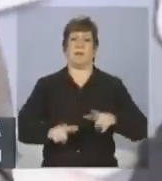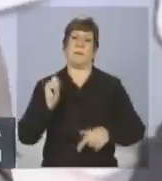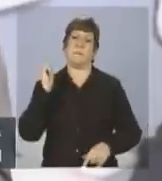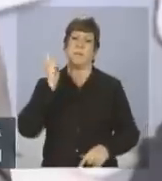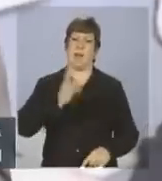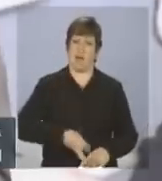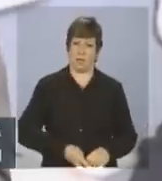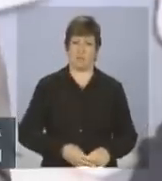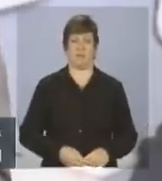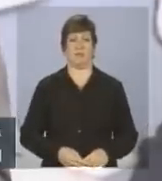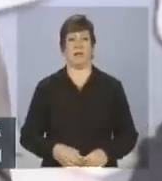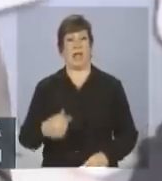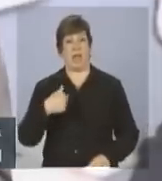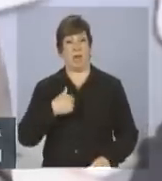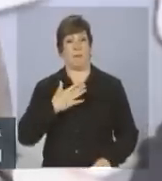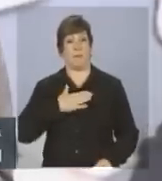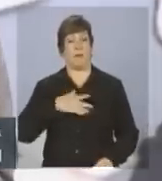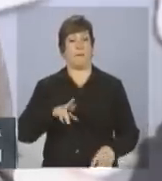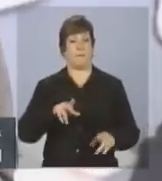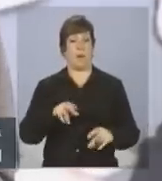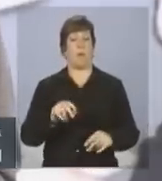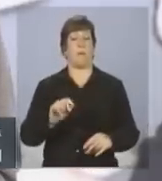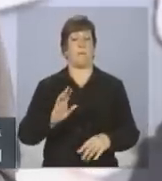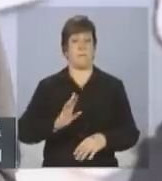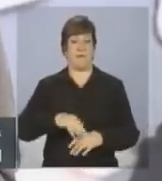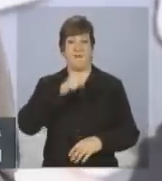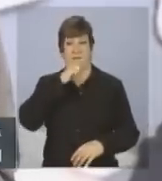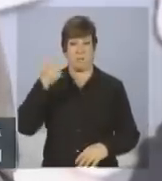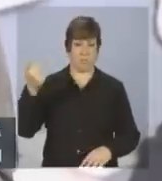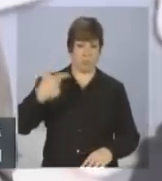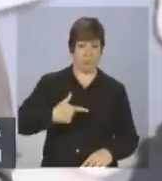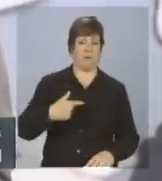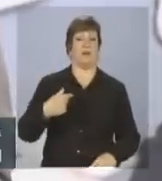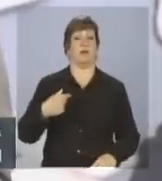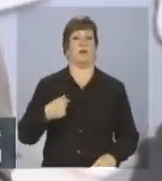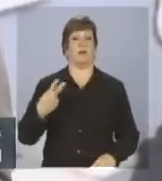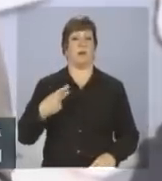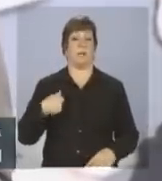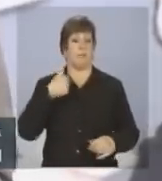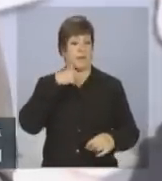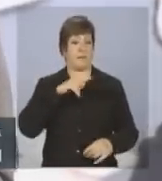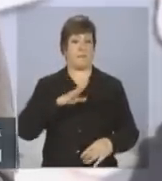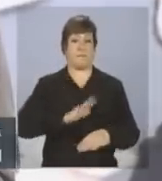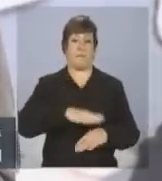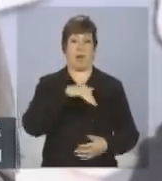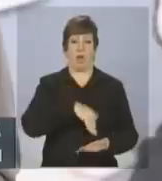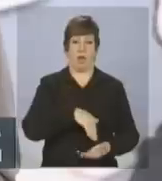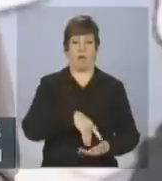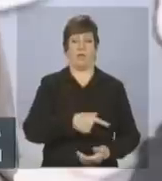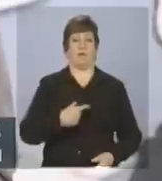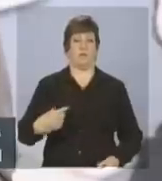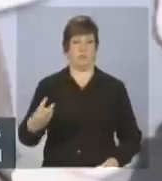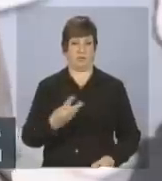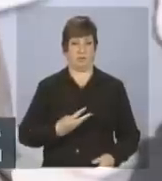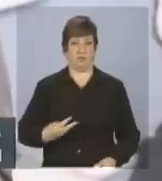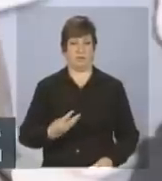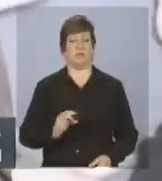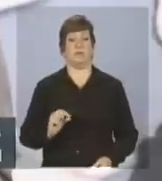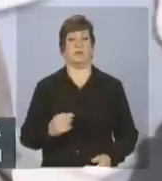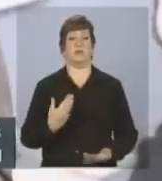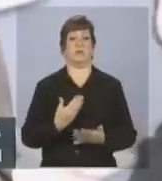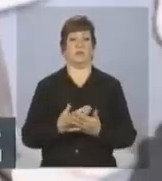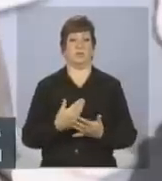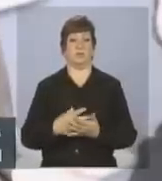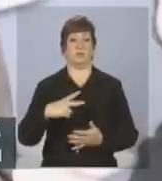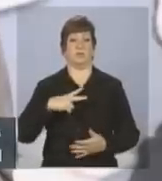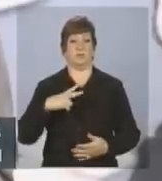Eu e meu irmão mais velho fomos estudar em uma escola pública e minha irmã mais nova em uma particular, na qual meu pai havia conseguido uma bolsa. E junto